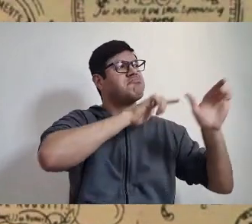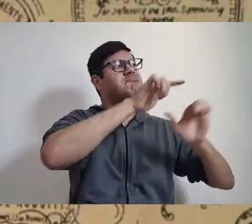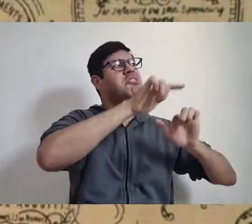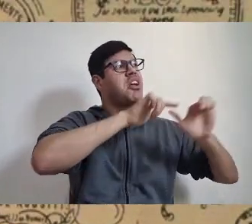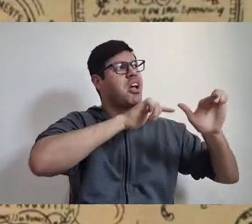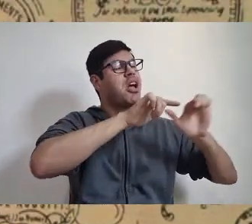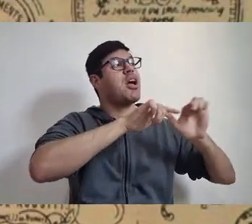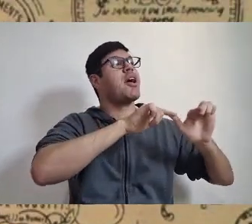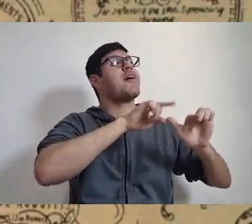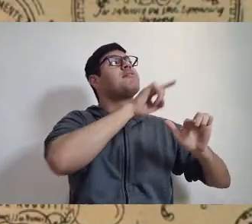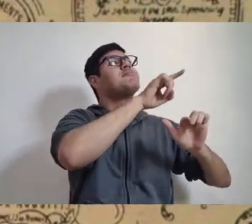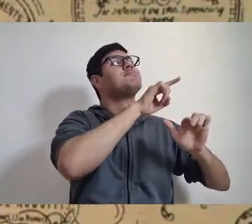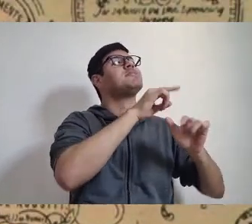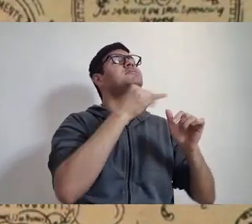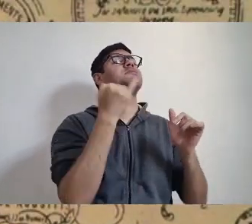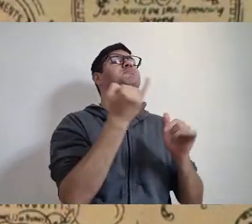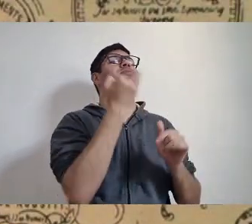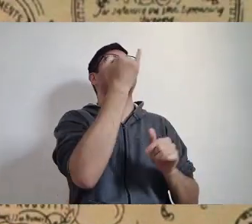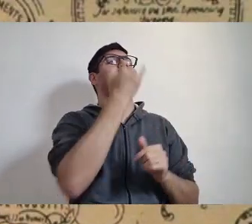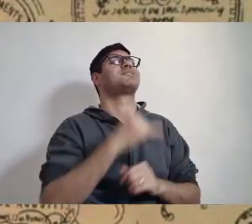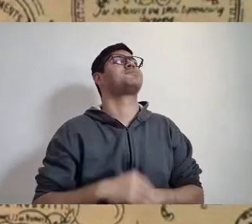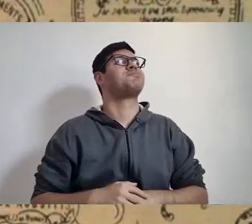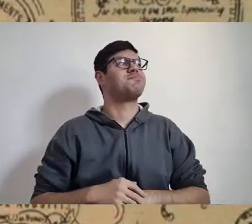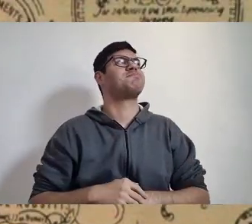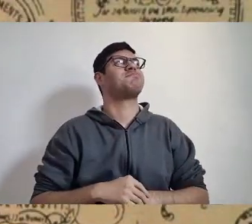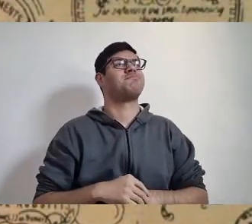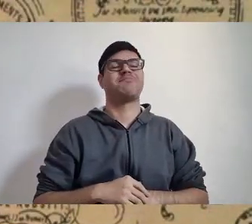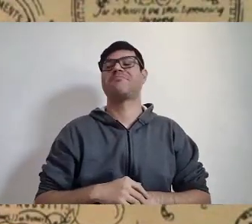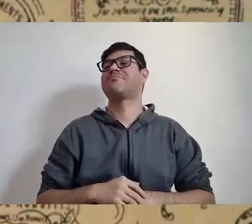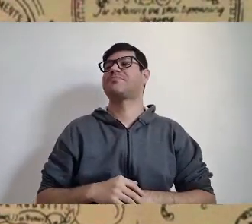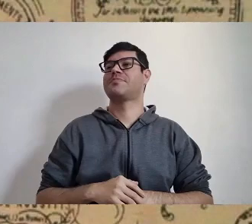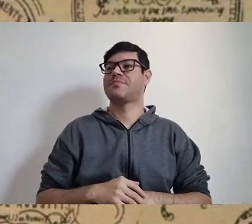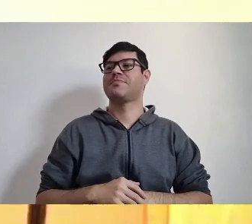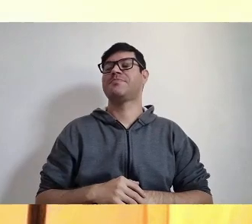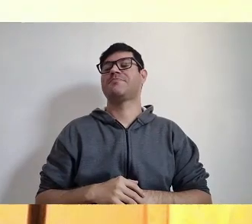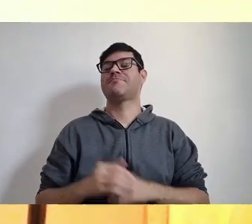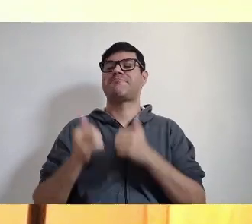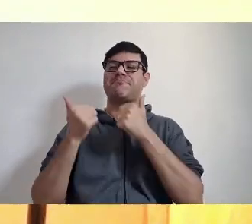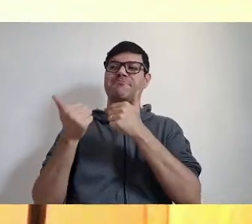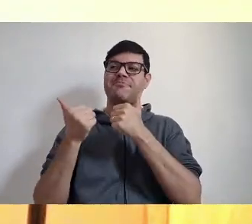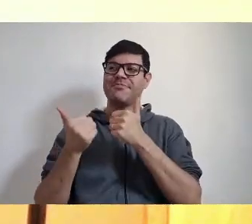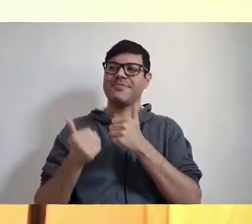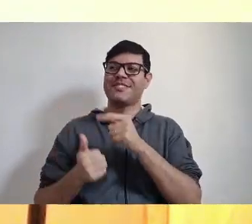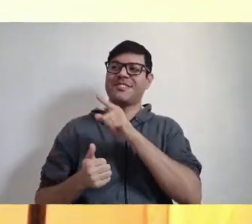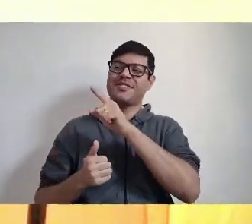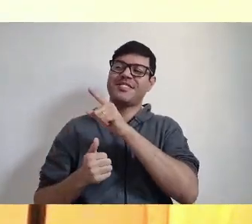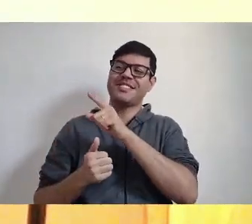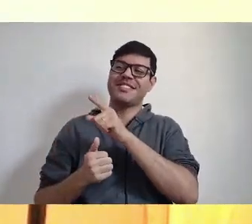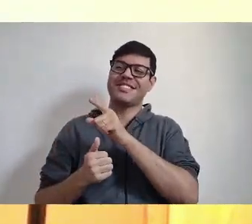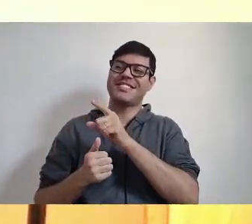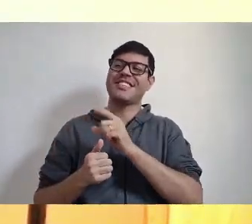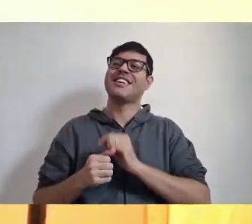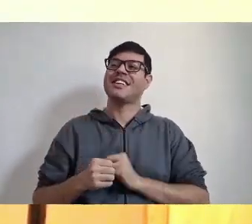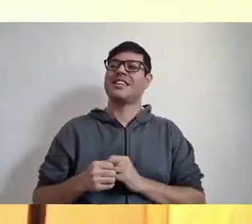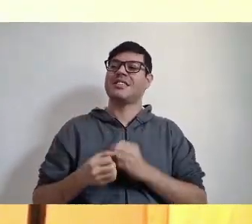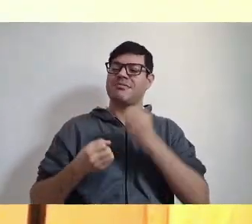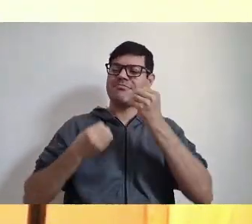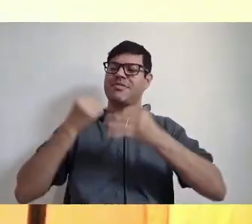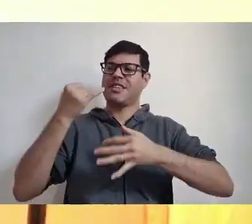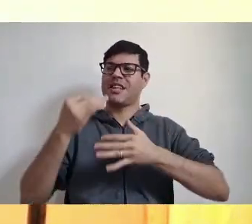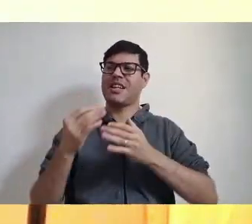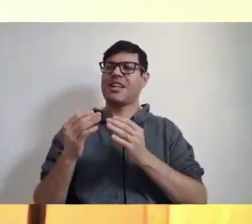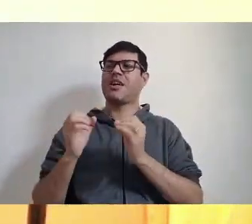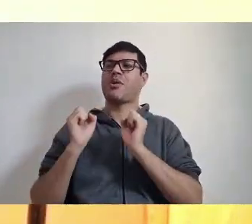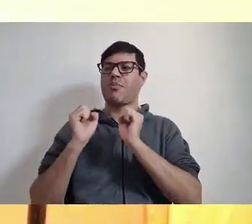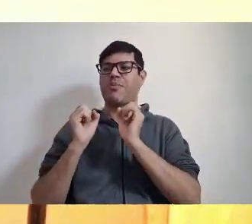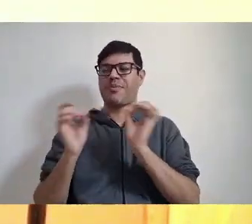esse ponto de vista, Gil, é fundamental. Muito bem. Microfone para suas despedidas. Se quiser falar mais alguma coisa que não